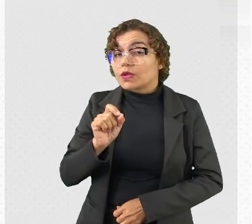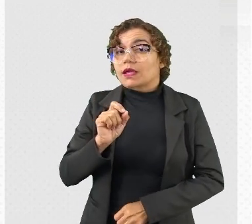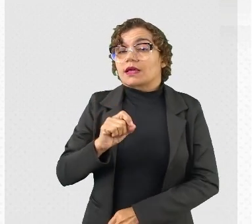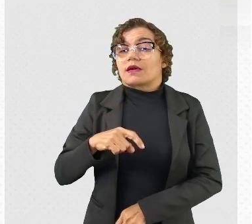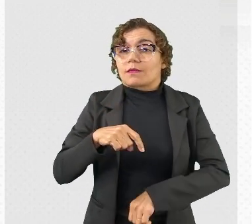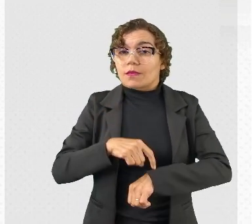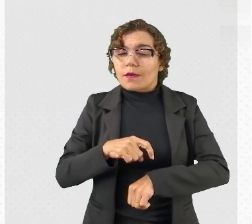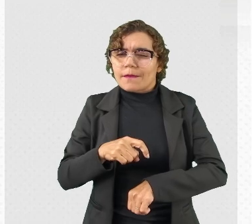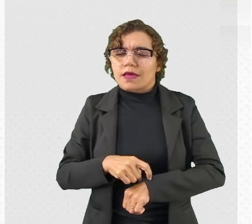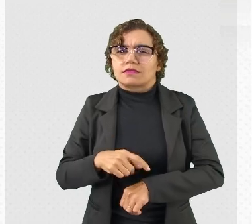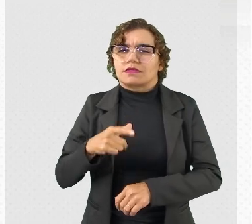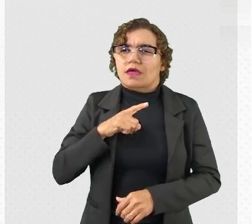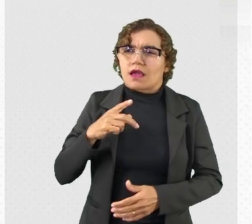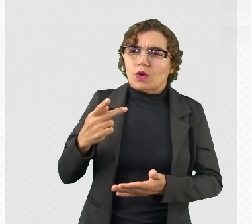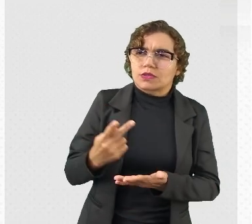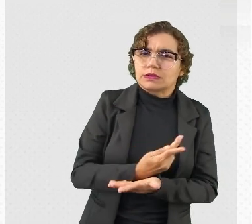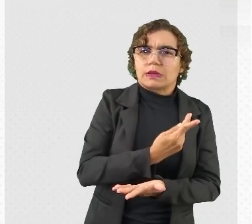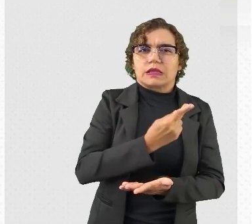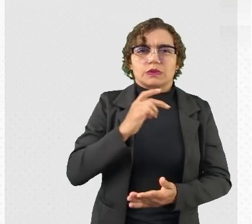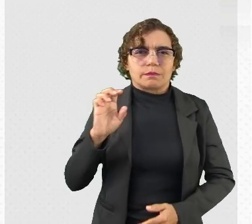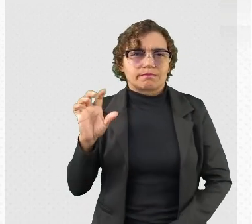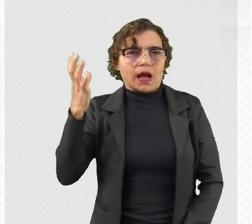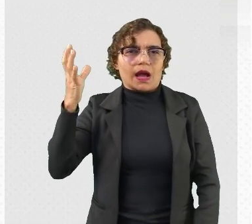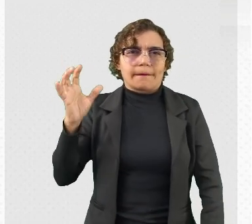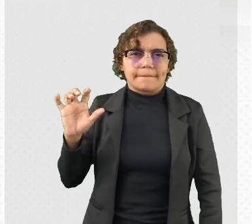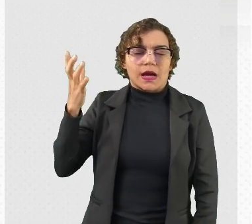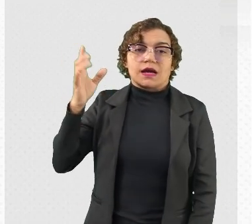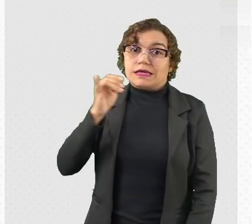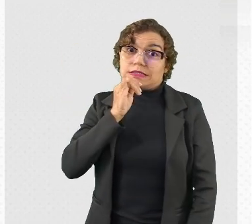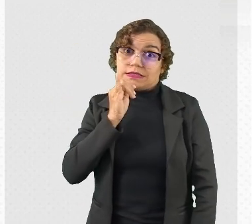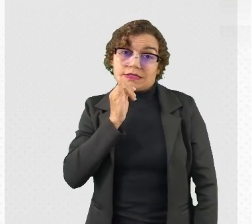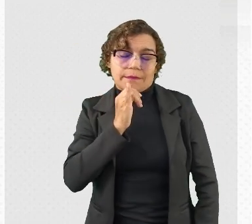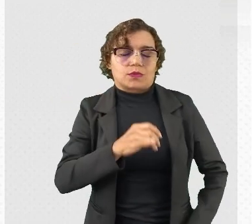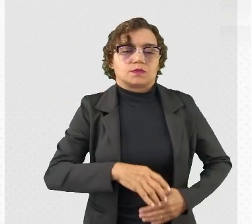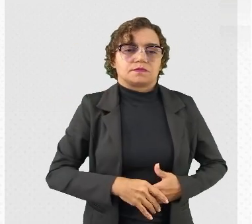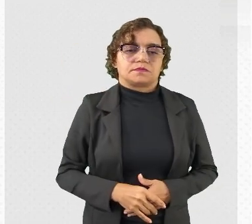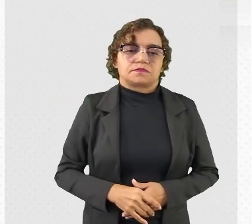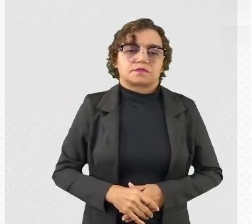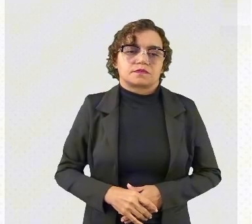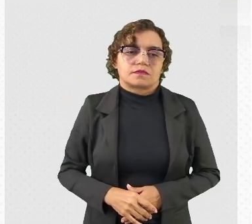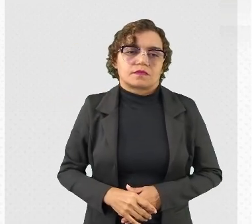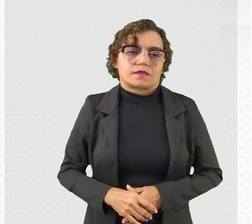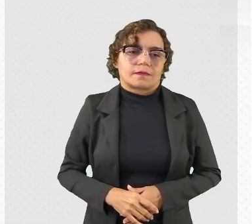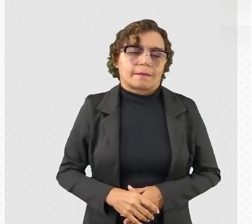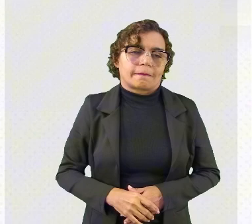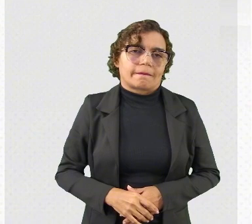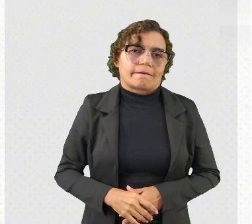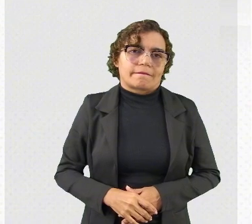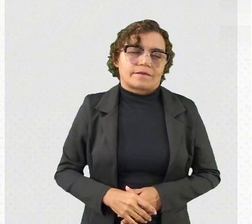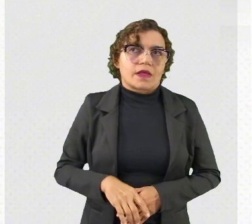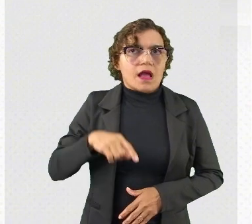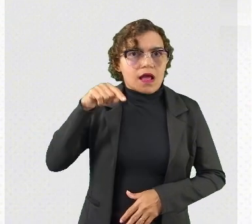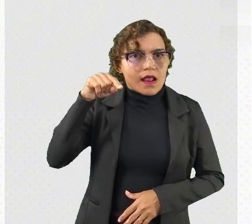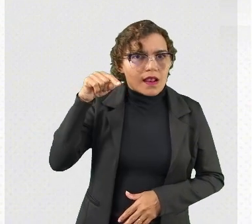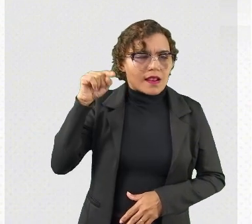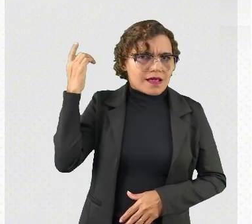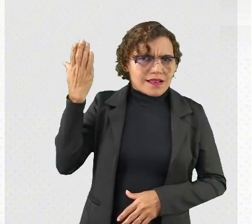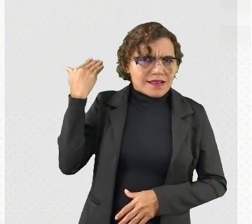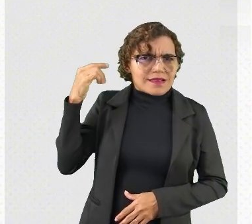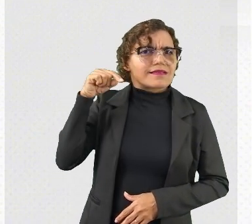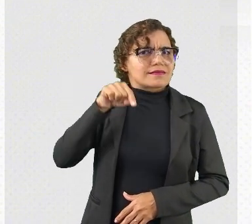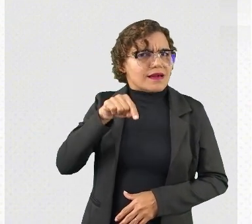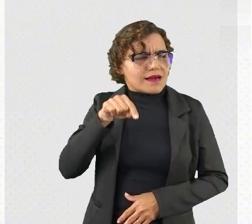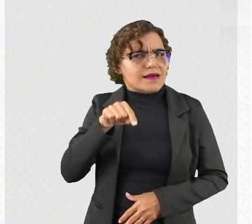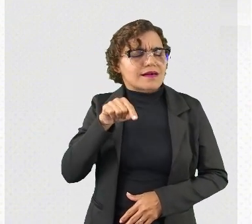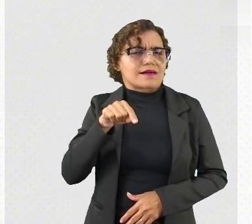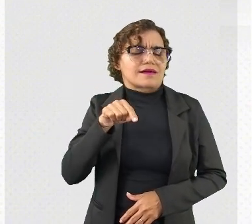desenrolam acontecimentos, né, que, por exemplo, era alguma coisa muito presente na Itália. Né? A gente não pode fugir do